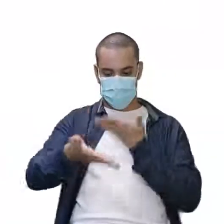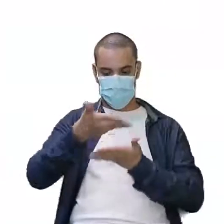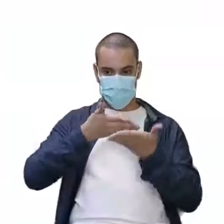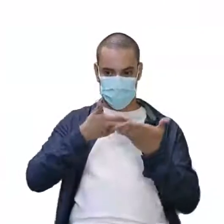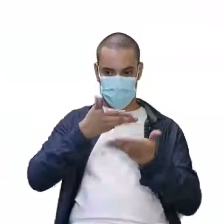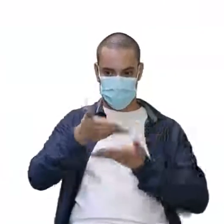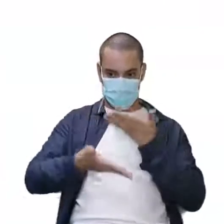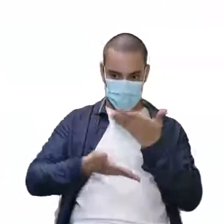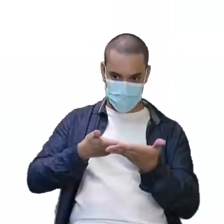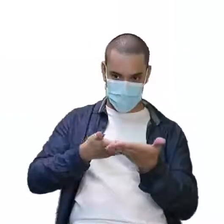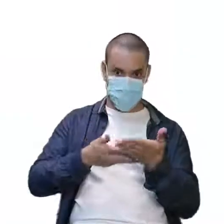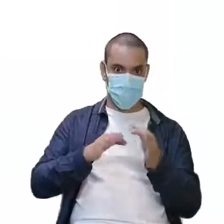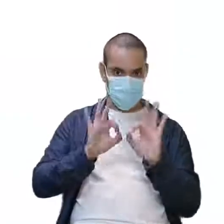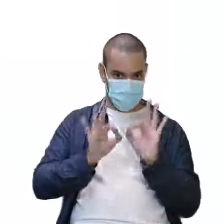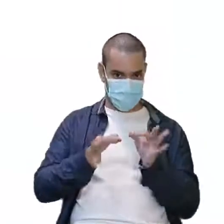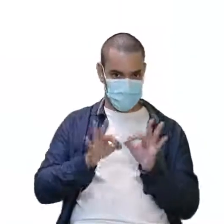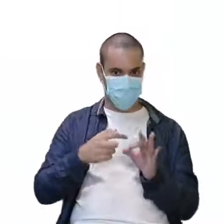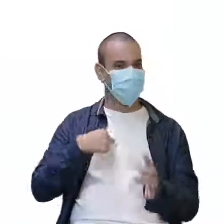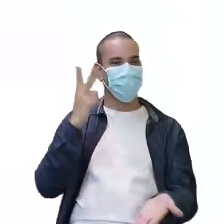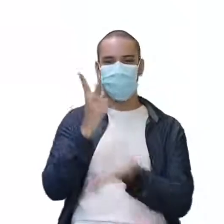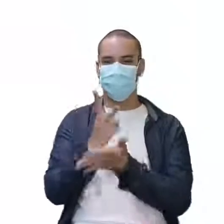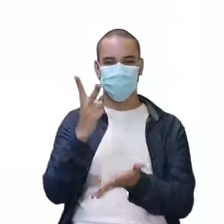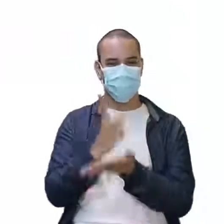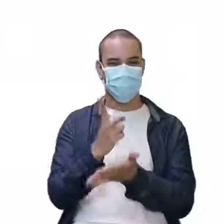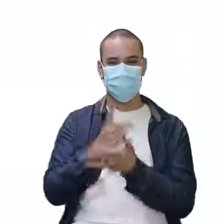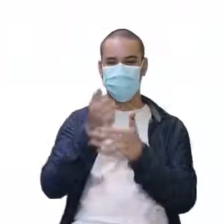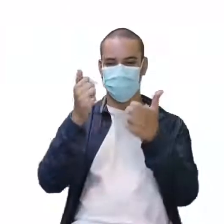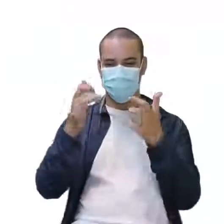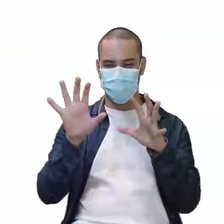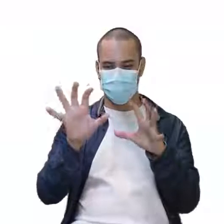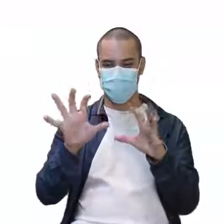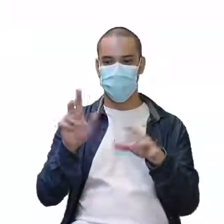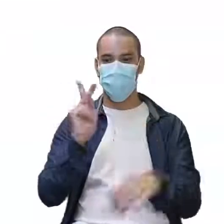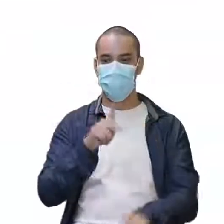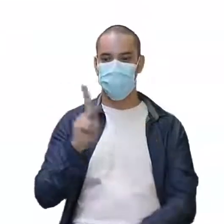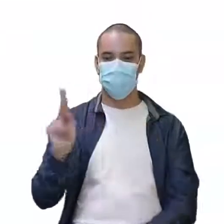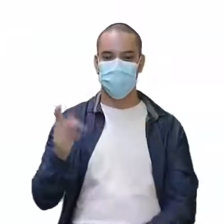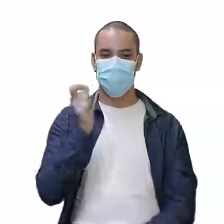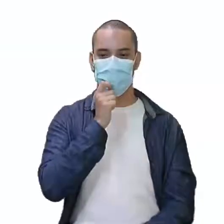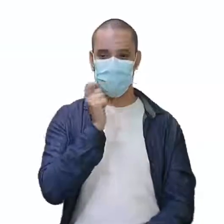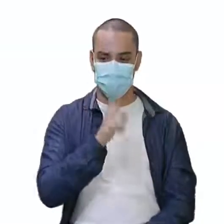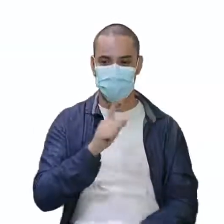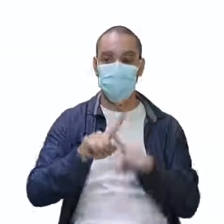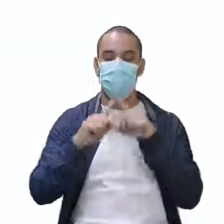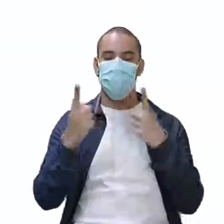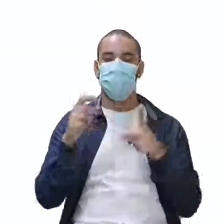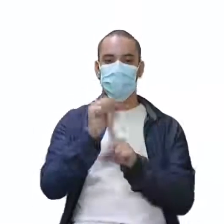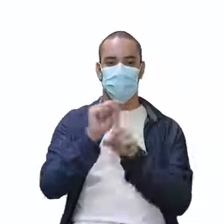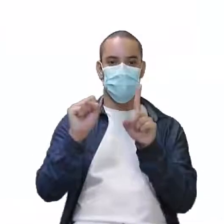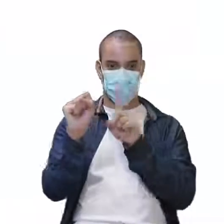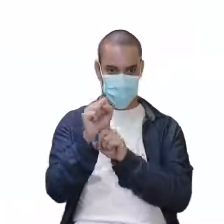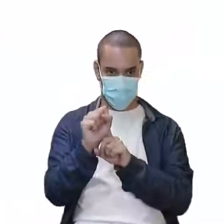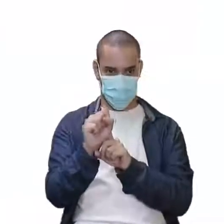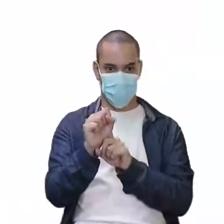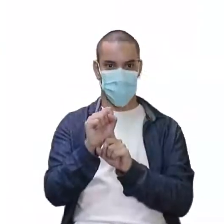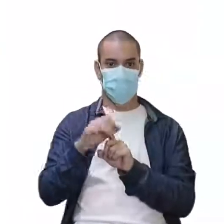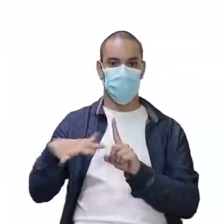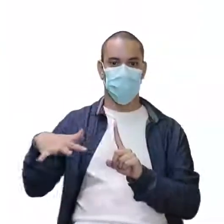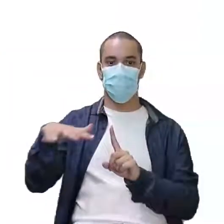bem tratado. Eu sempre venho com essas, né? A professora é gaiata. Mas vamos lá. Sociedades. Pode me tirar agora, meu